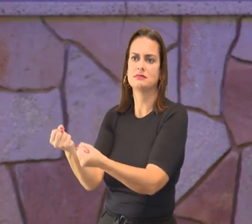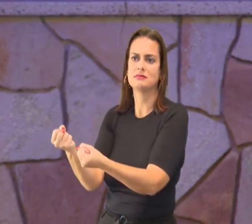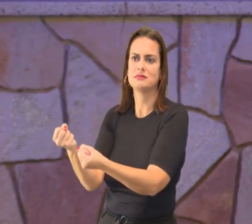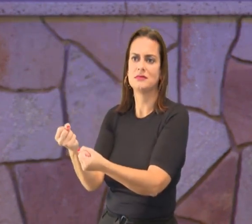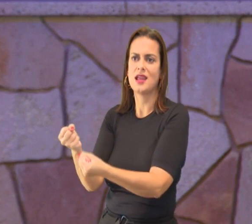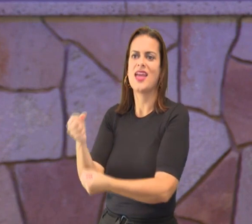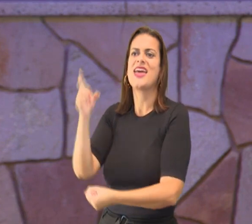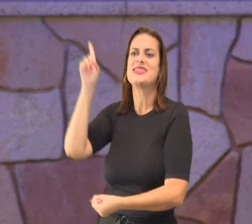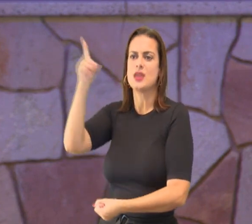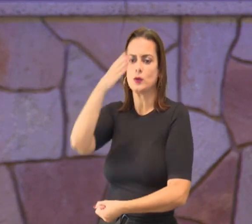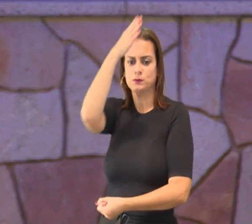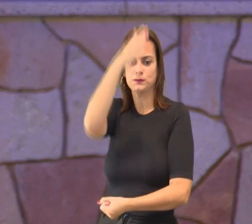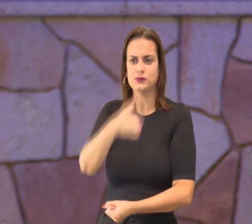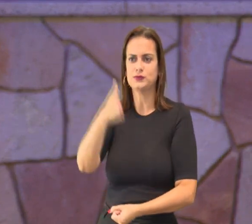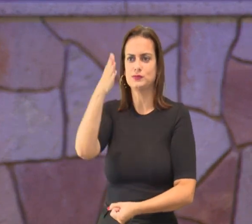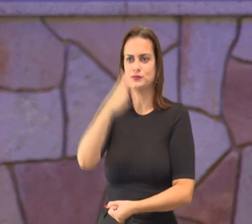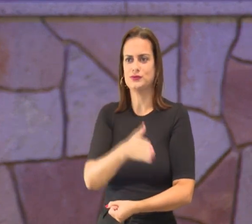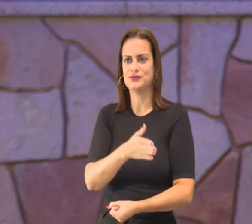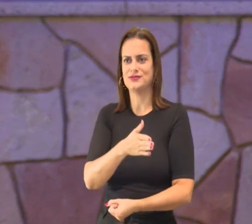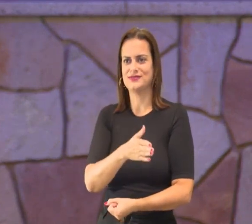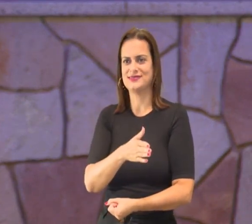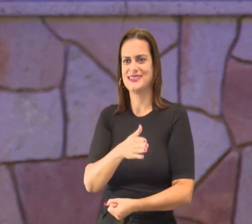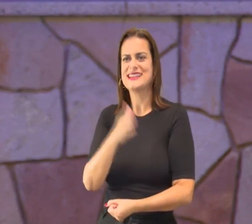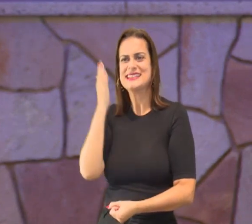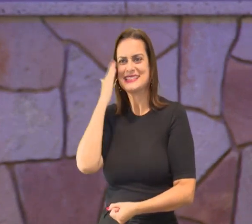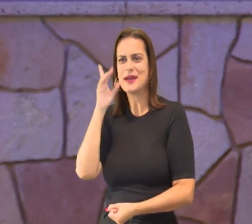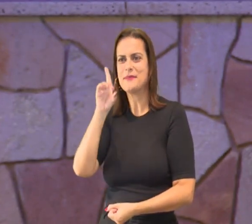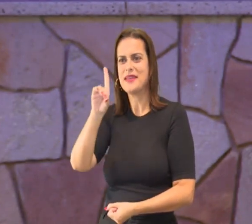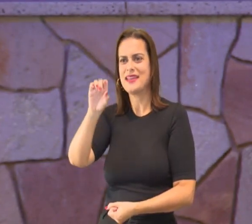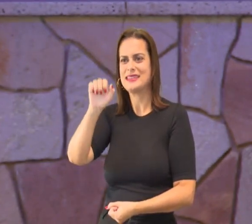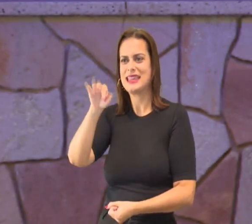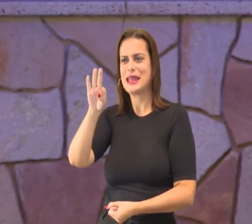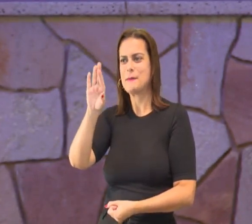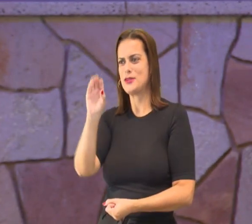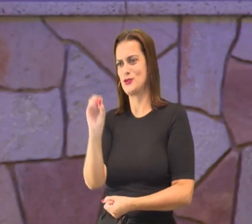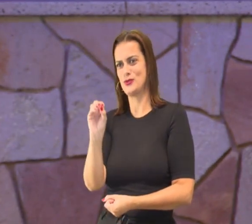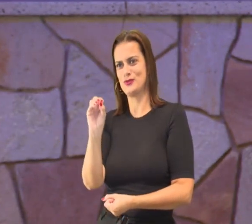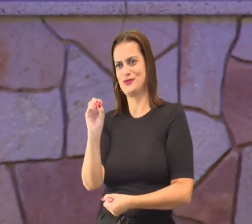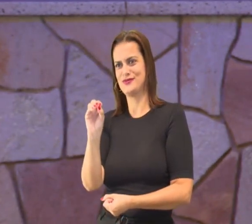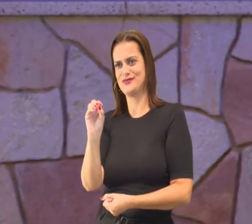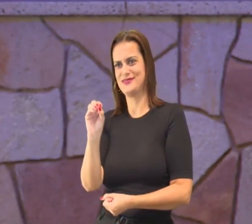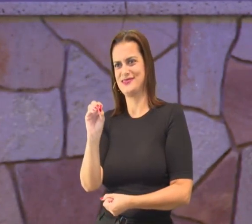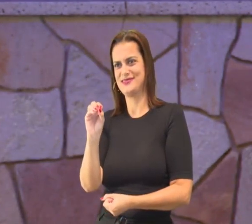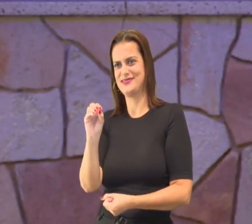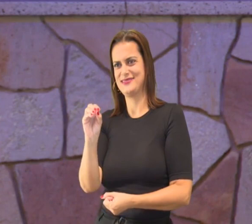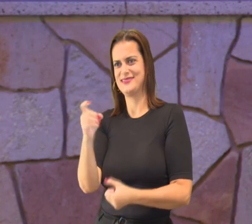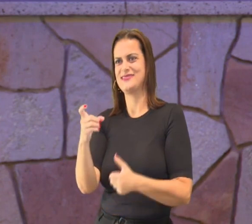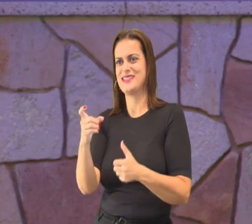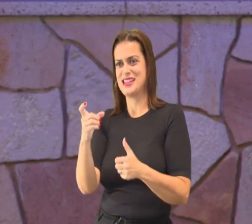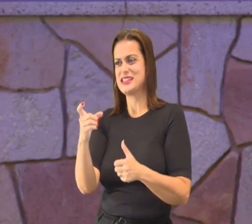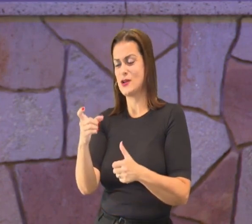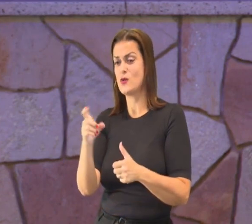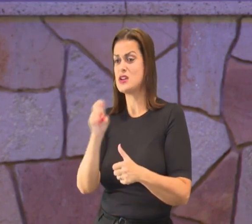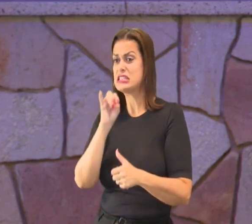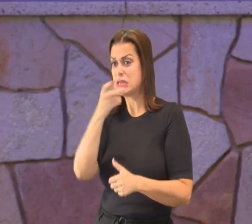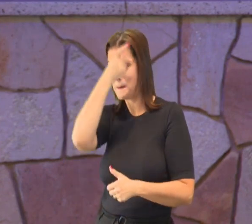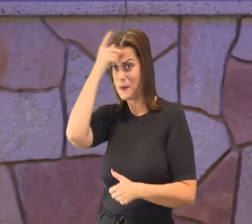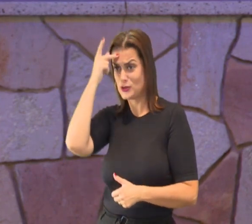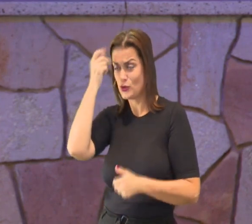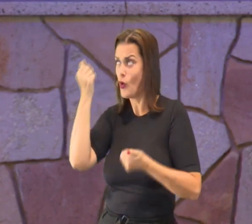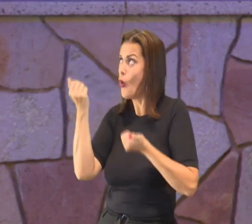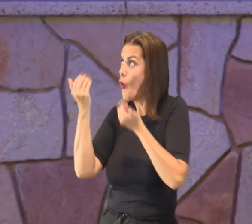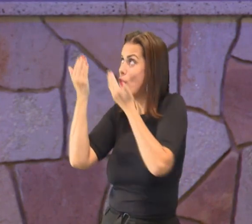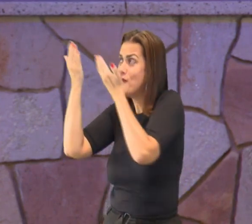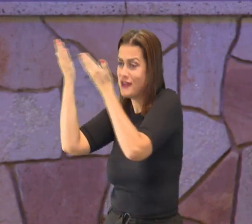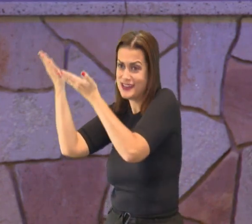cancela o débito pela sua atitude, pela sua ação. Então, quando alguém oferecia